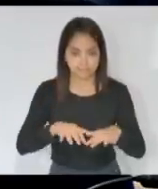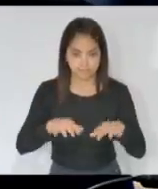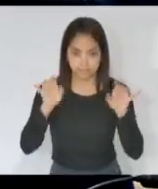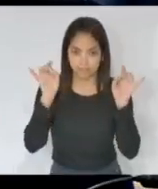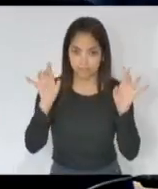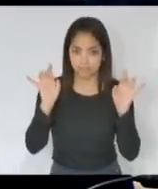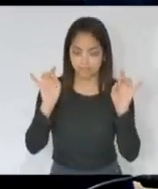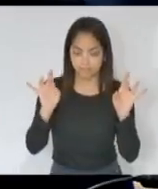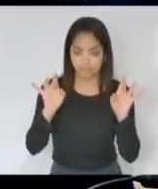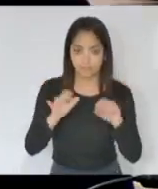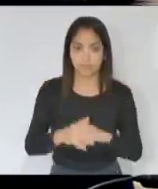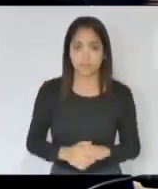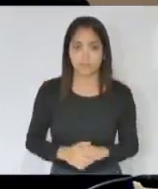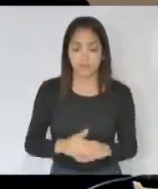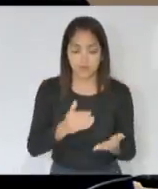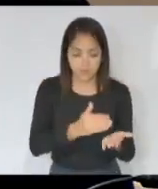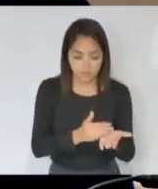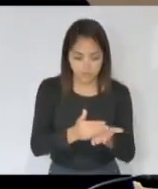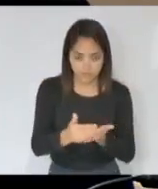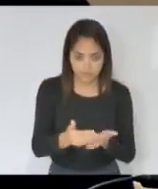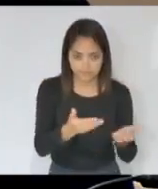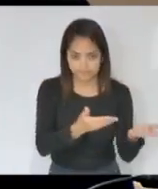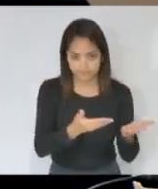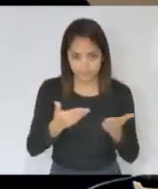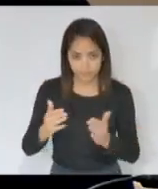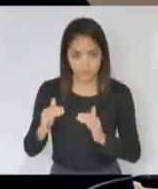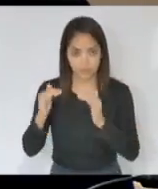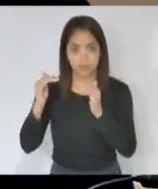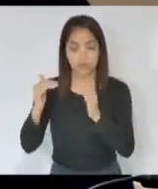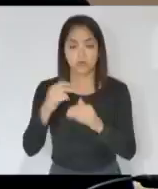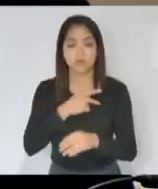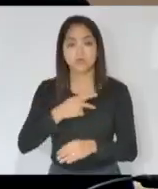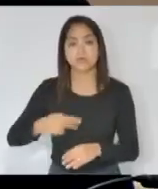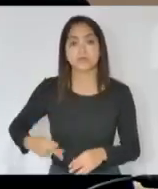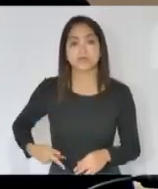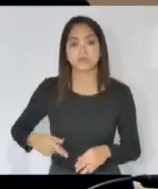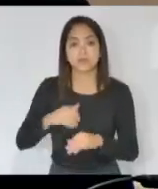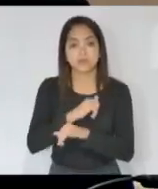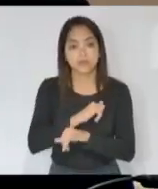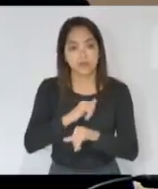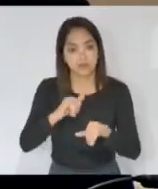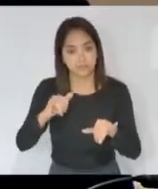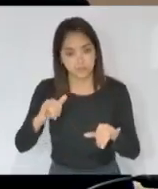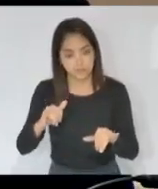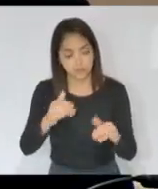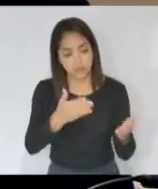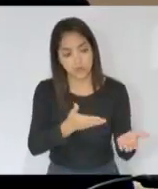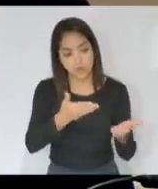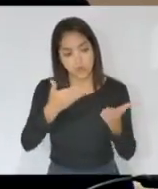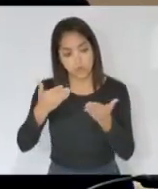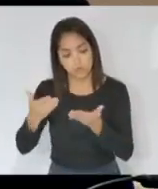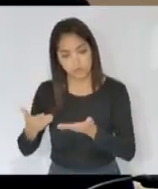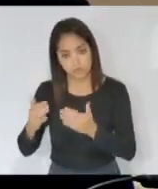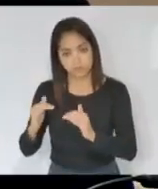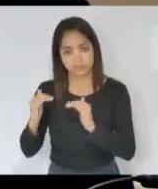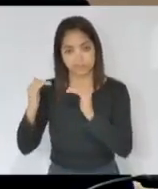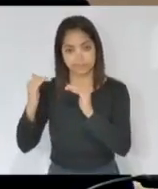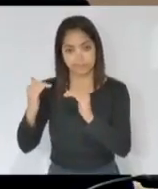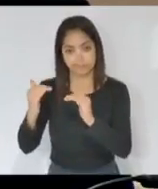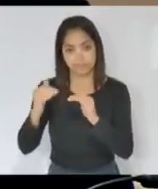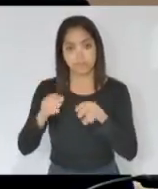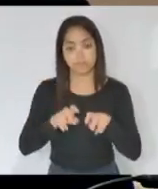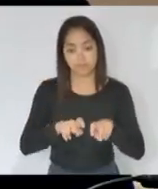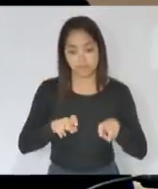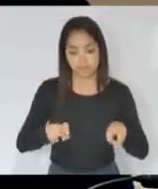especial. Dando início à solenidade, o senhor presidente convidou as seguintes autoridades que